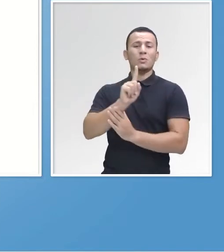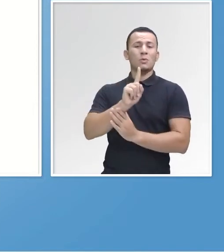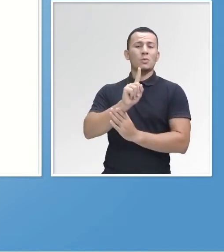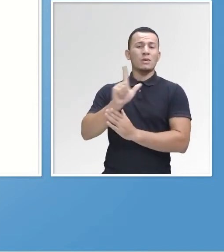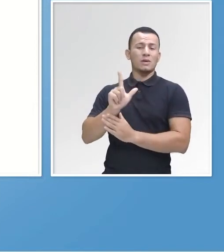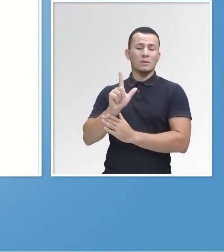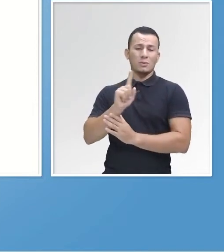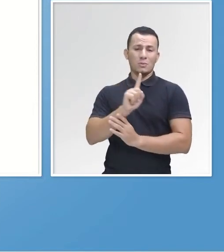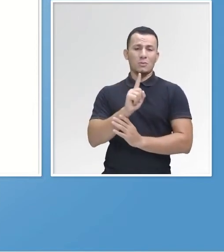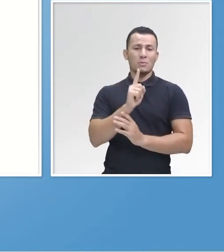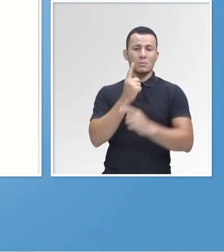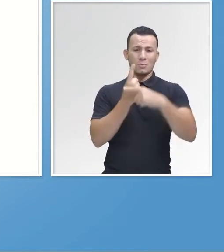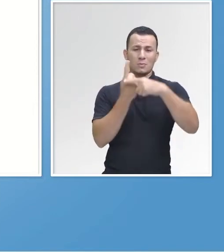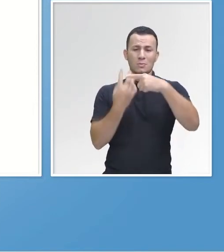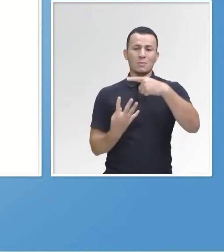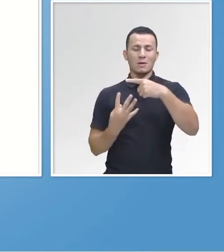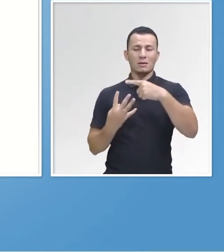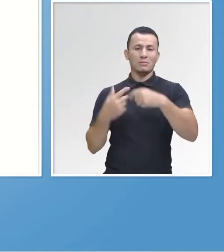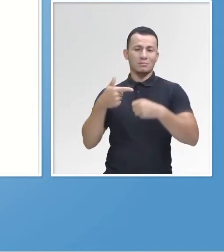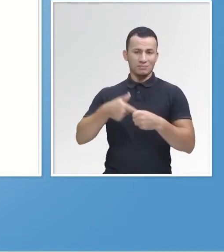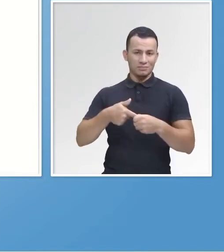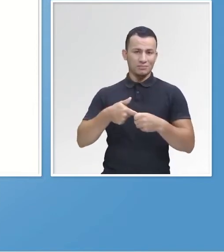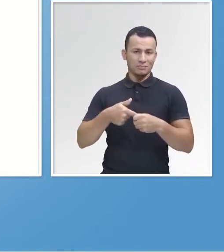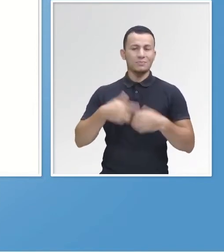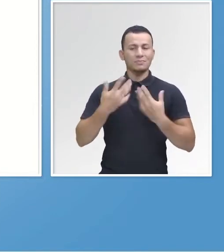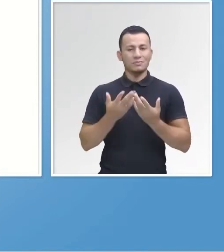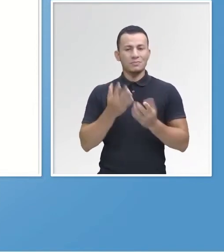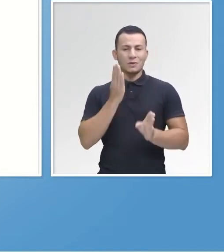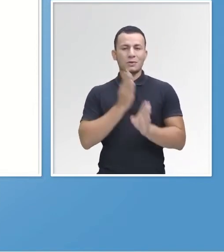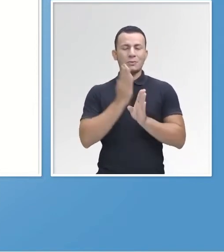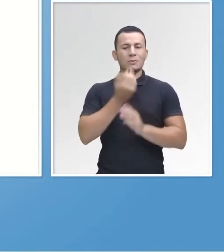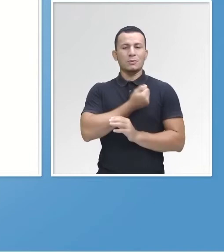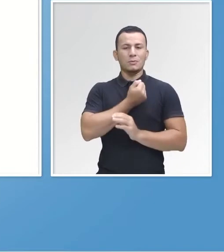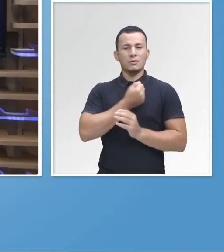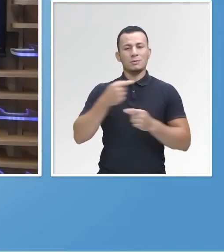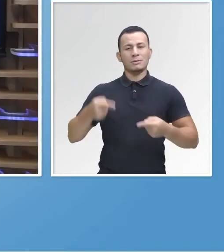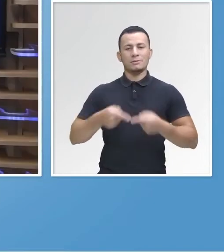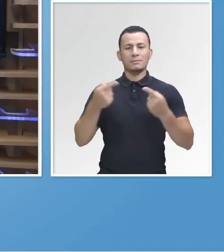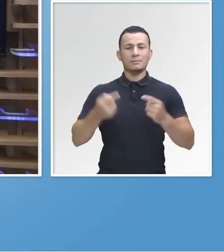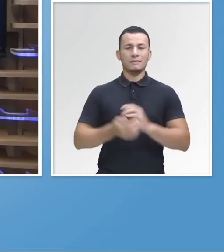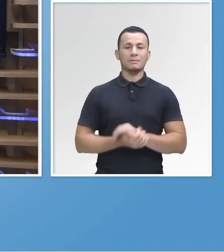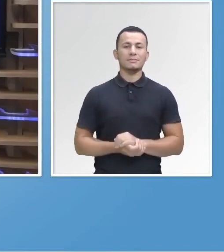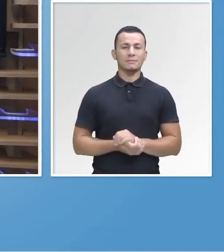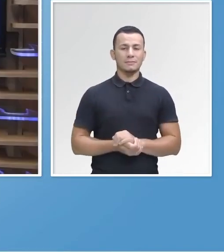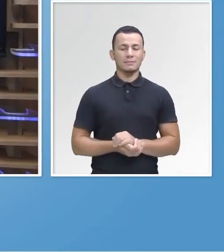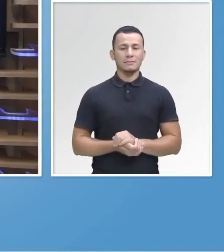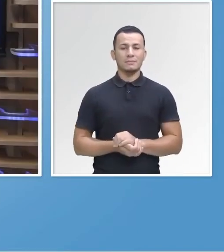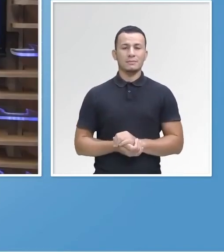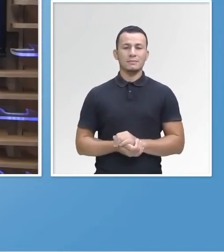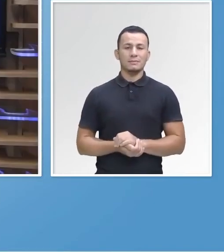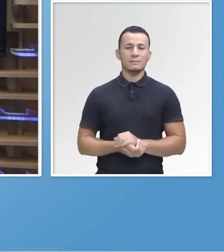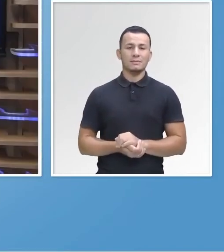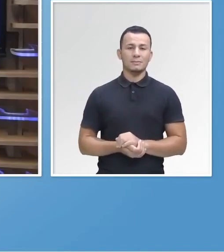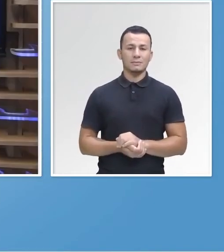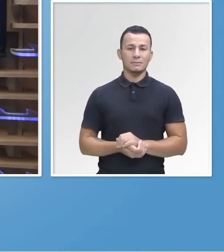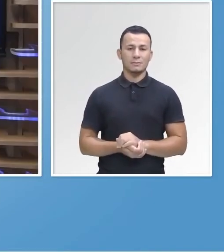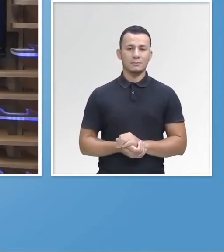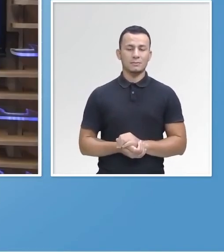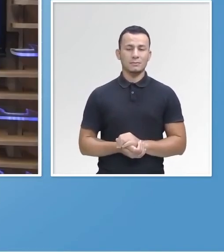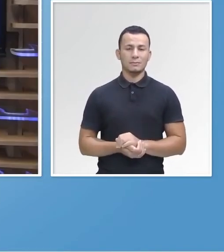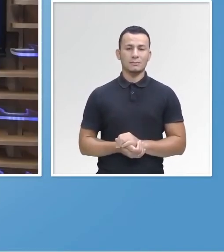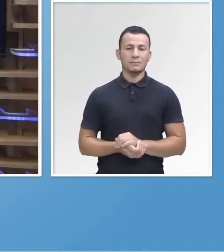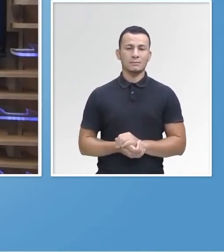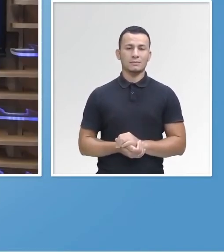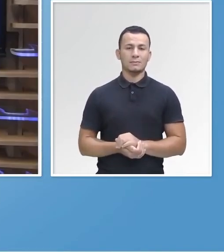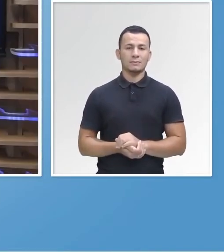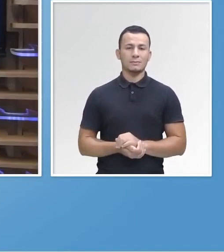desse tanque não é verdade bom João tá resolvido o seu problema o que comigo é muito